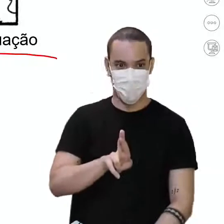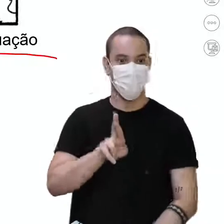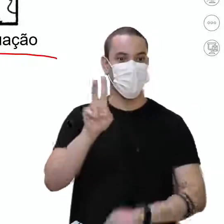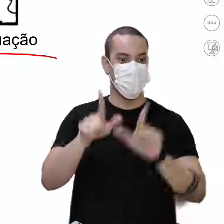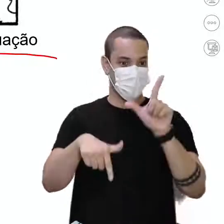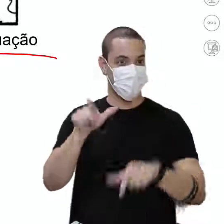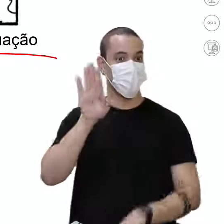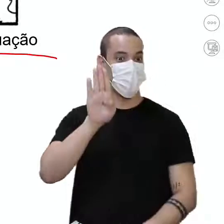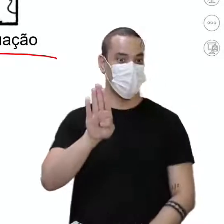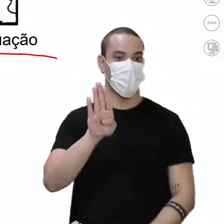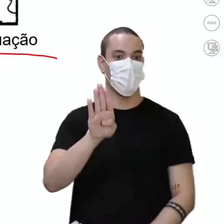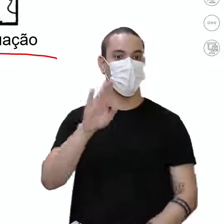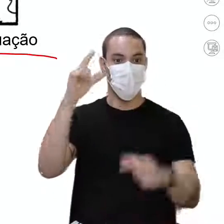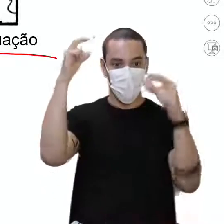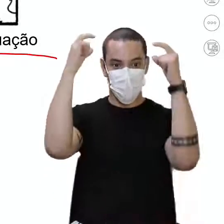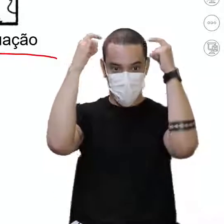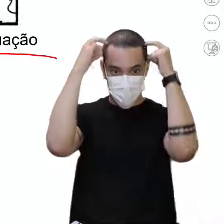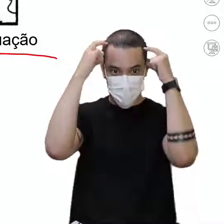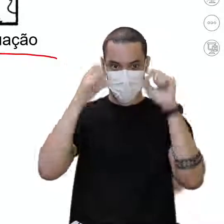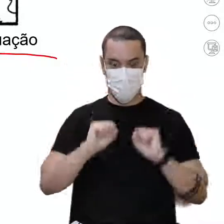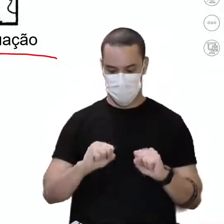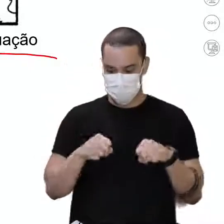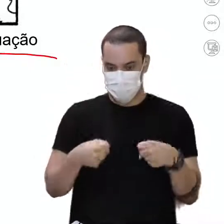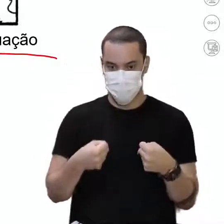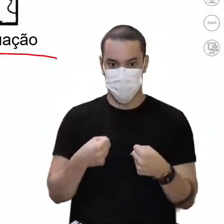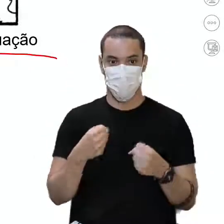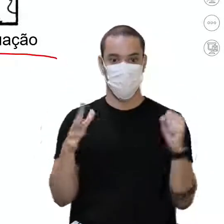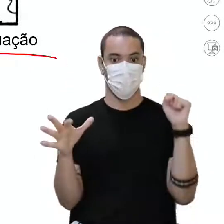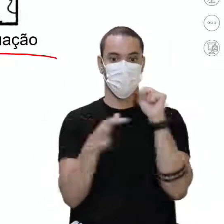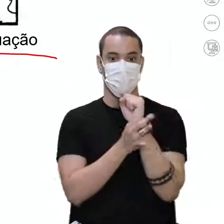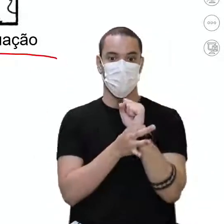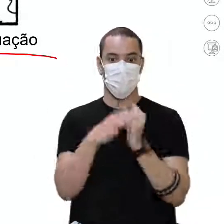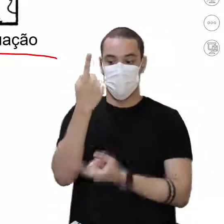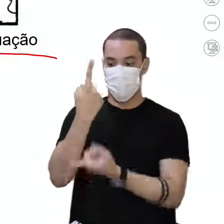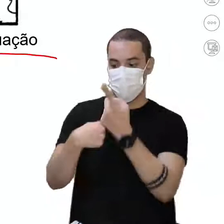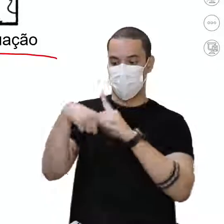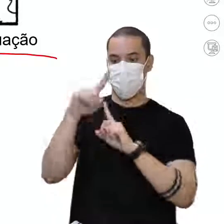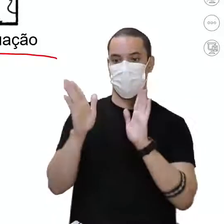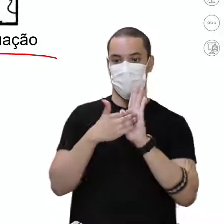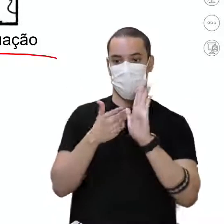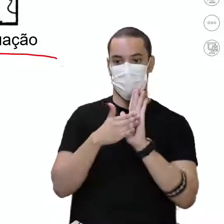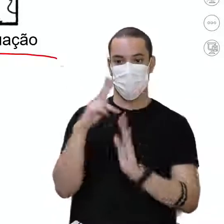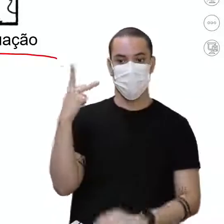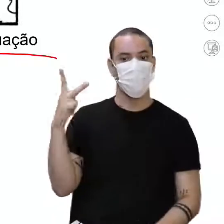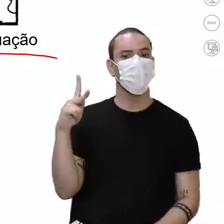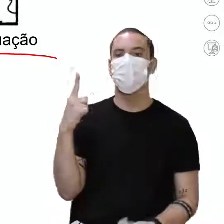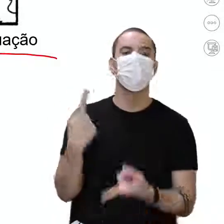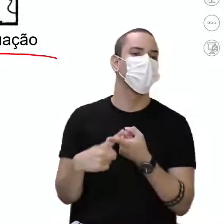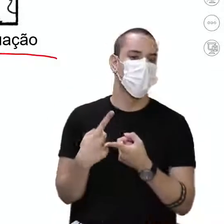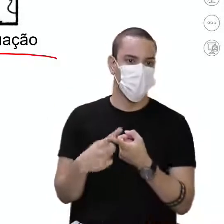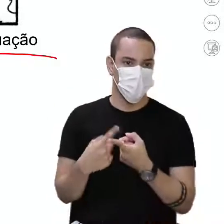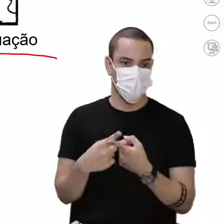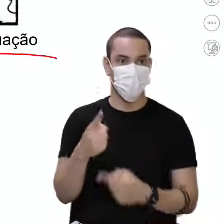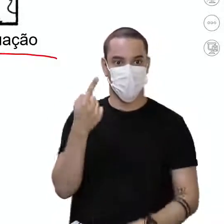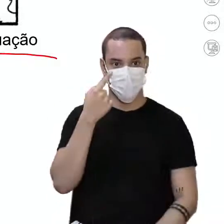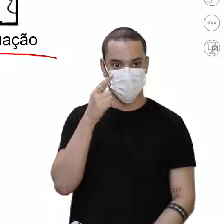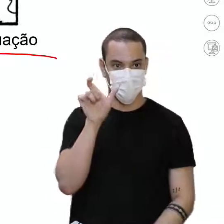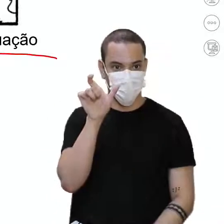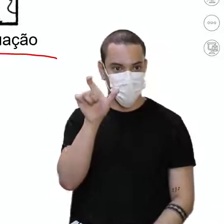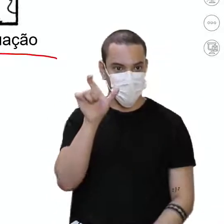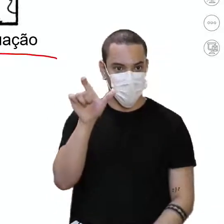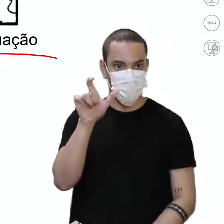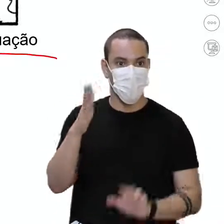B, é a correta. O urso esforçou-se para garantir o sucesso da sua proposta. Por quê? Aparece a